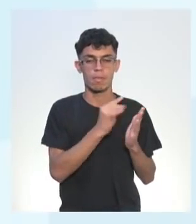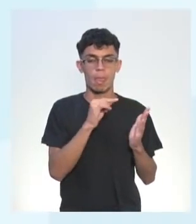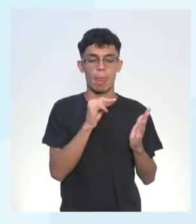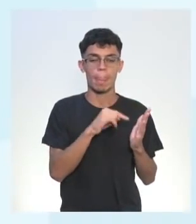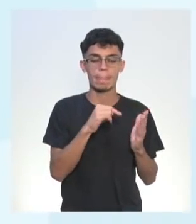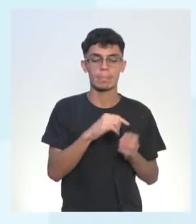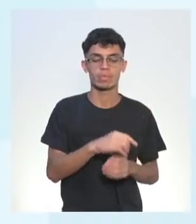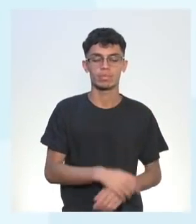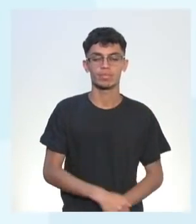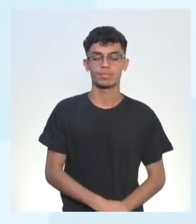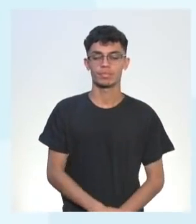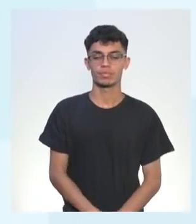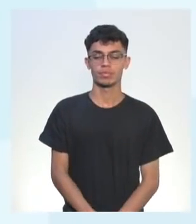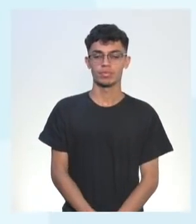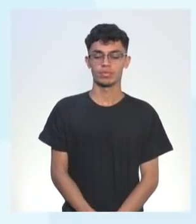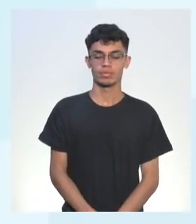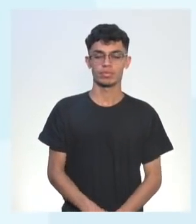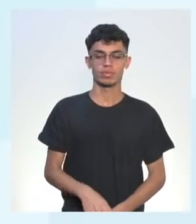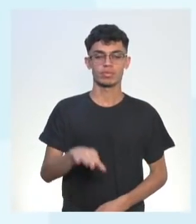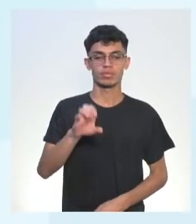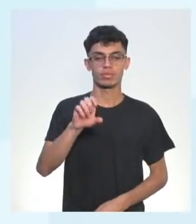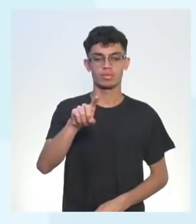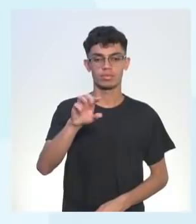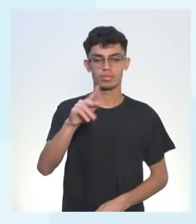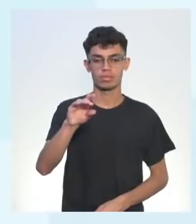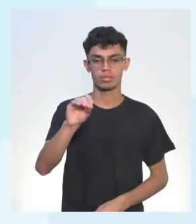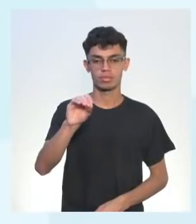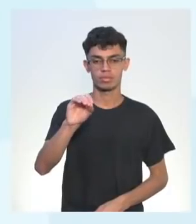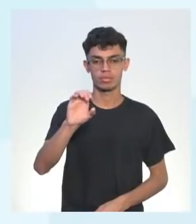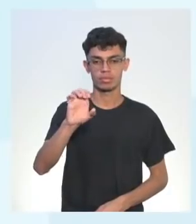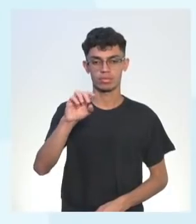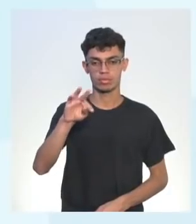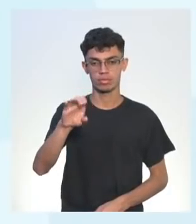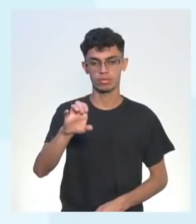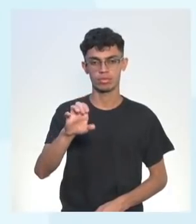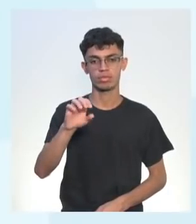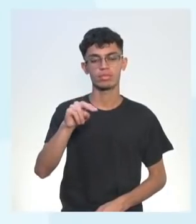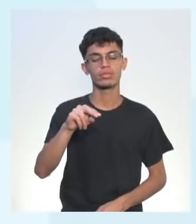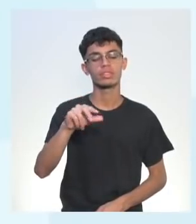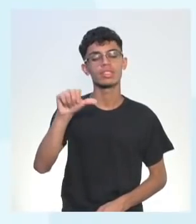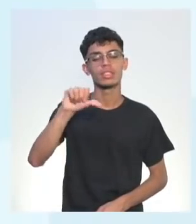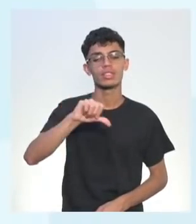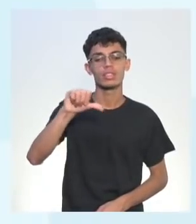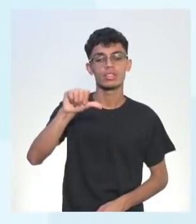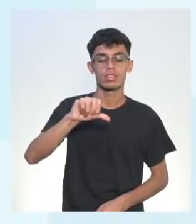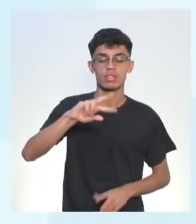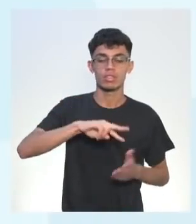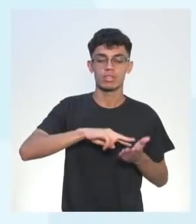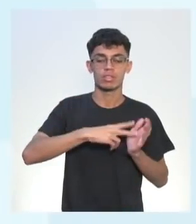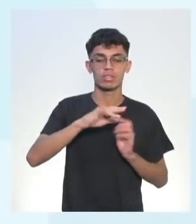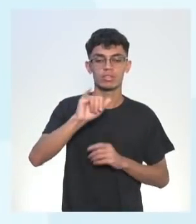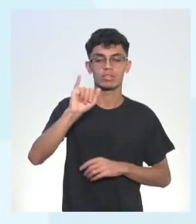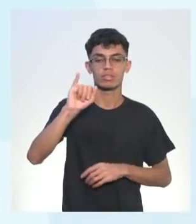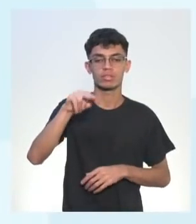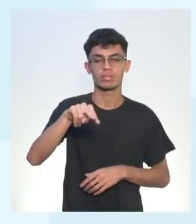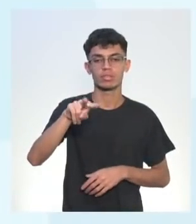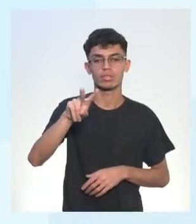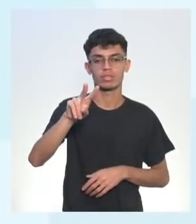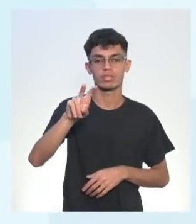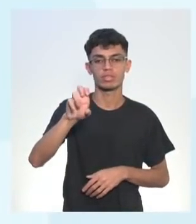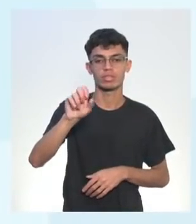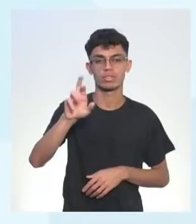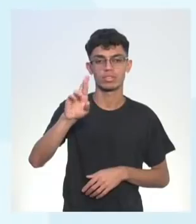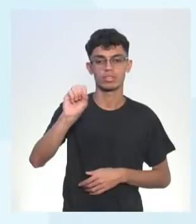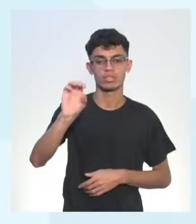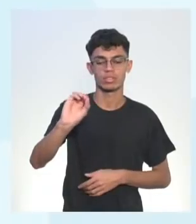caderninho, né? Que quando o expoente é negativo, significa inverso. Use essa palavra, inverso, tá? Então,